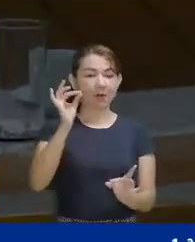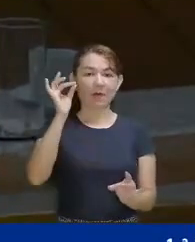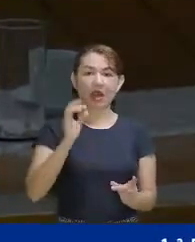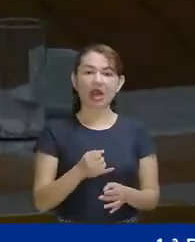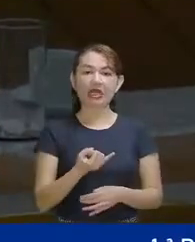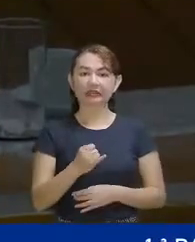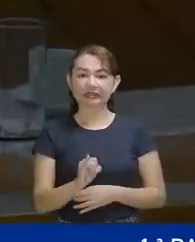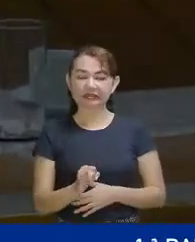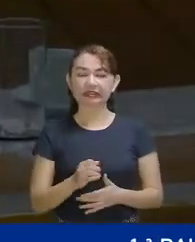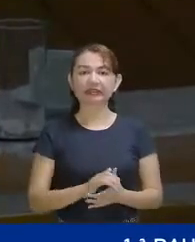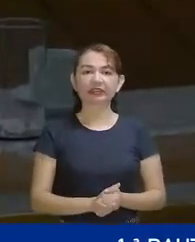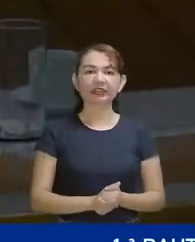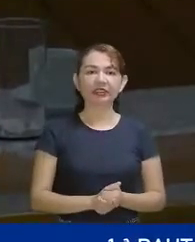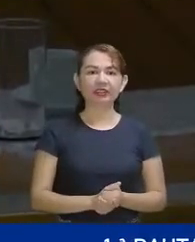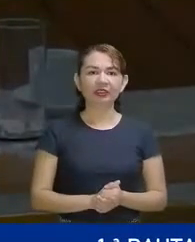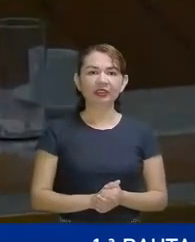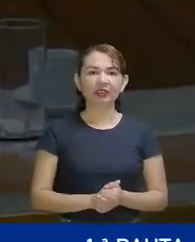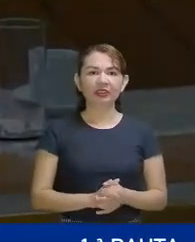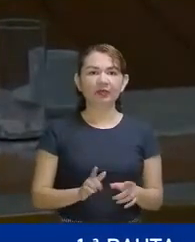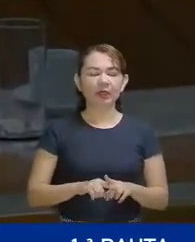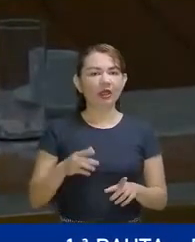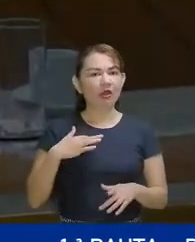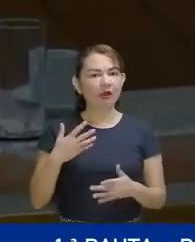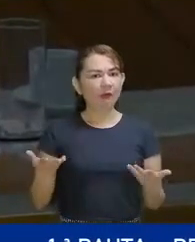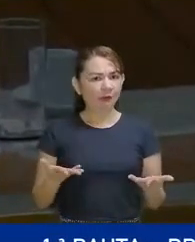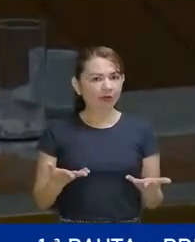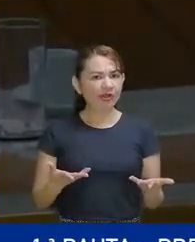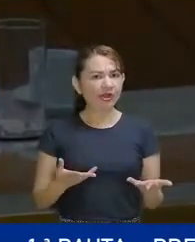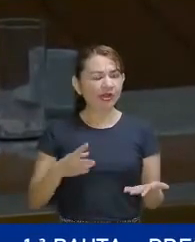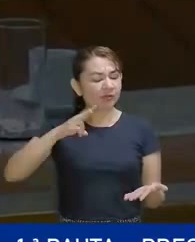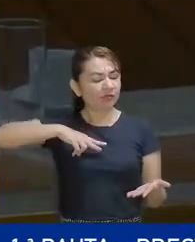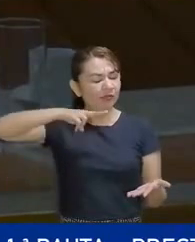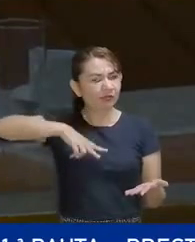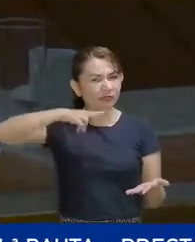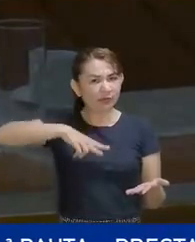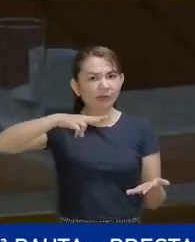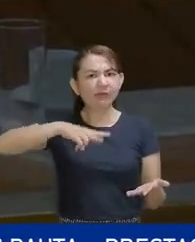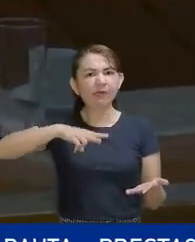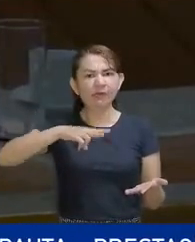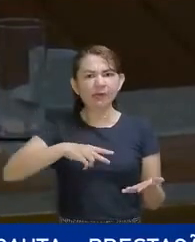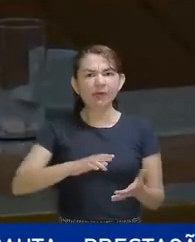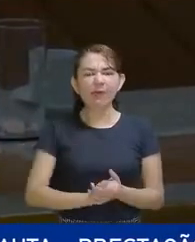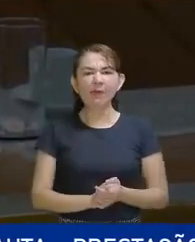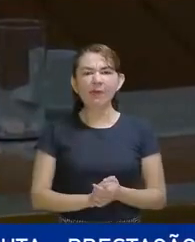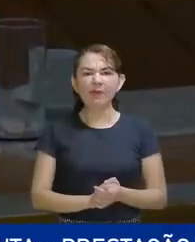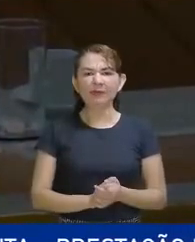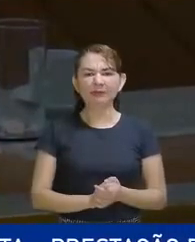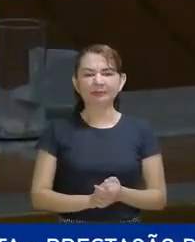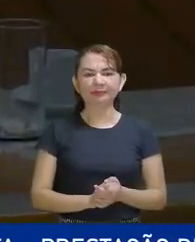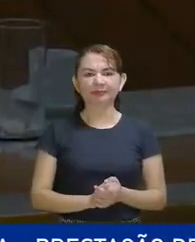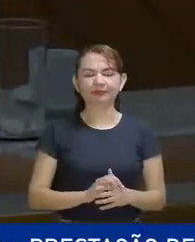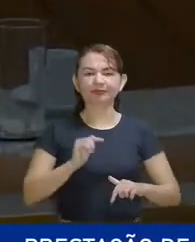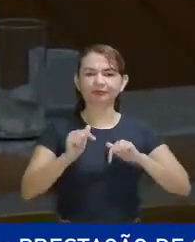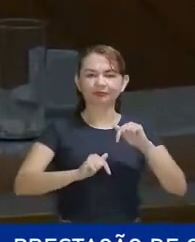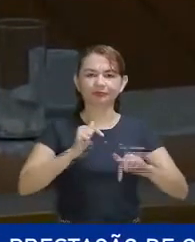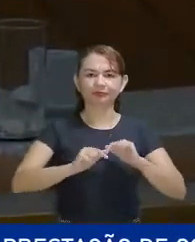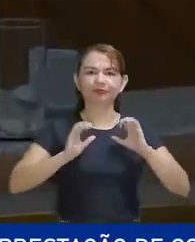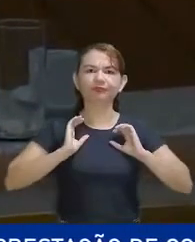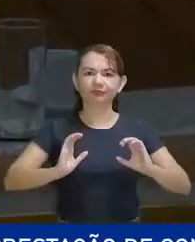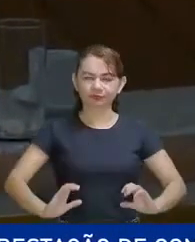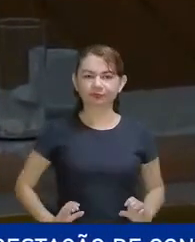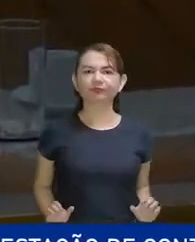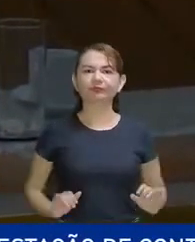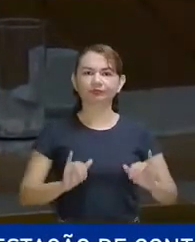for procurar, inclusive hoje eu tomei o cuidado de fazer uma leitura sobre o papel do coordenador de campanha. Aí tem